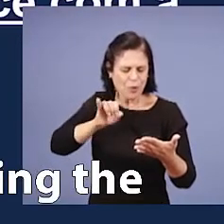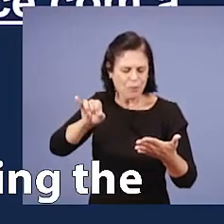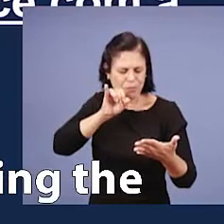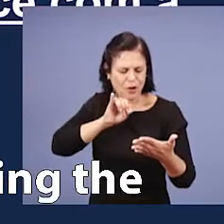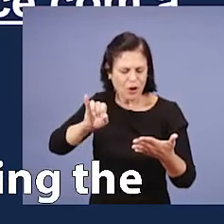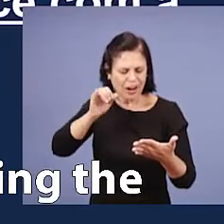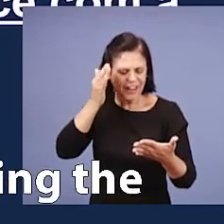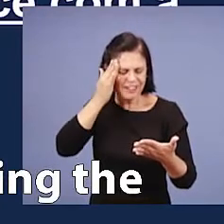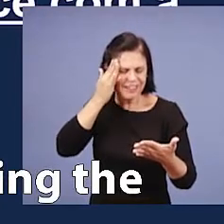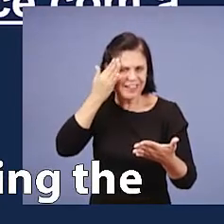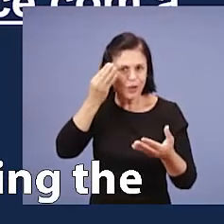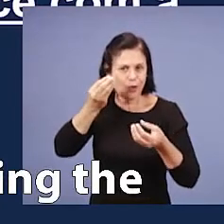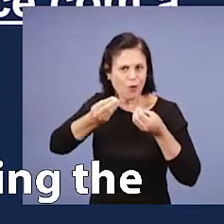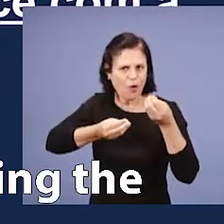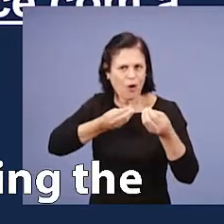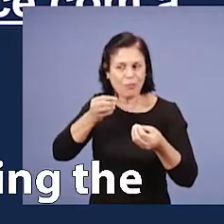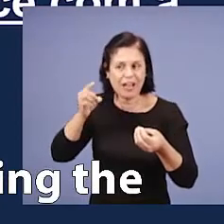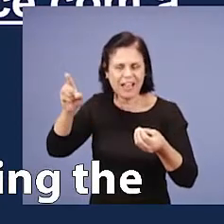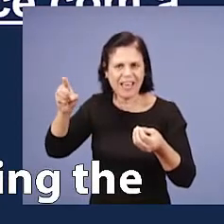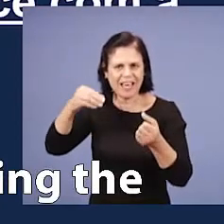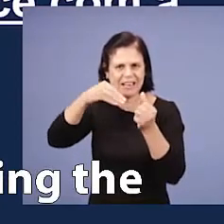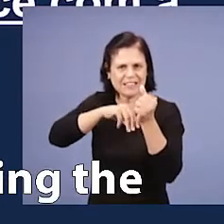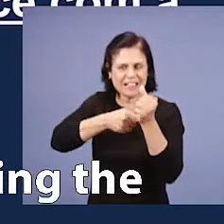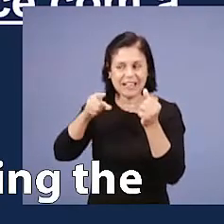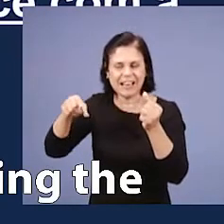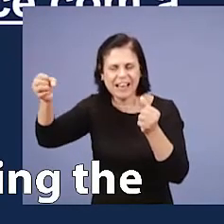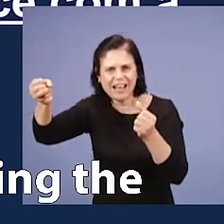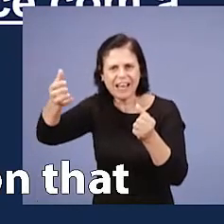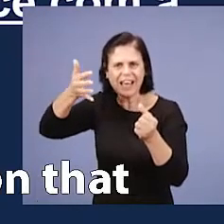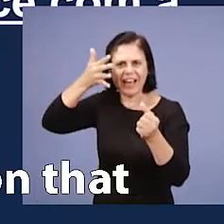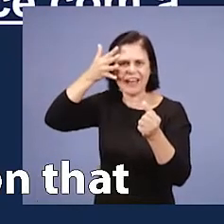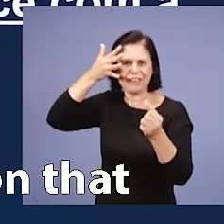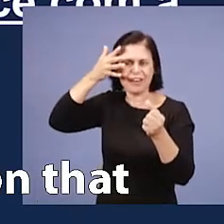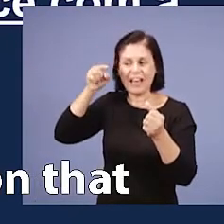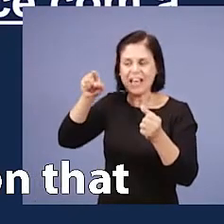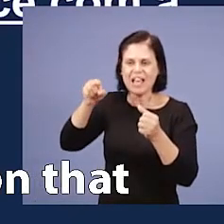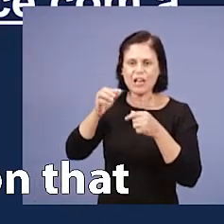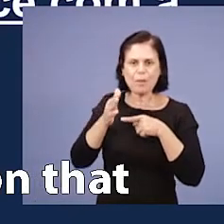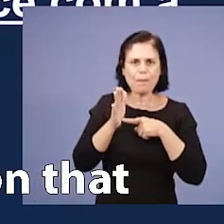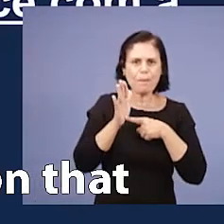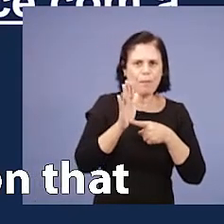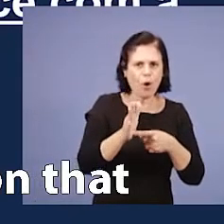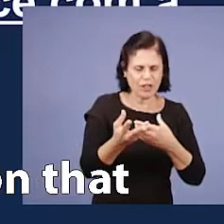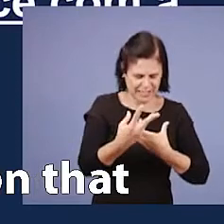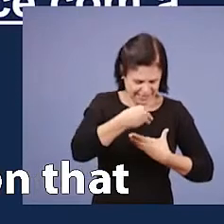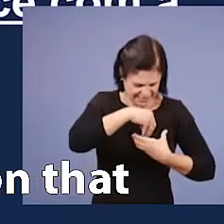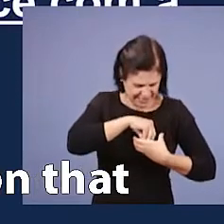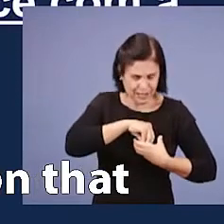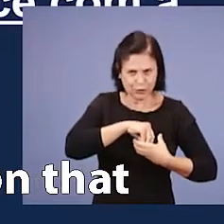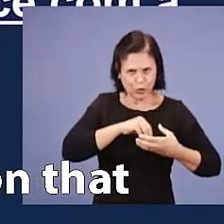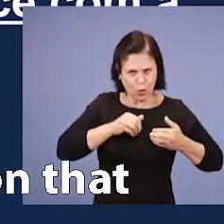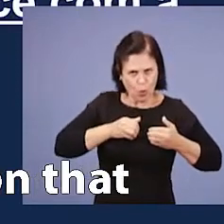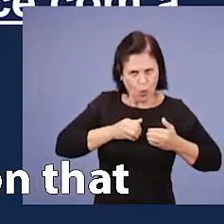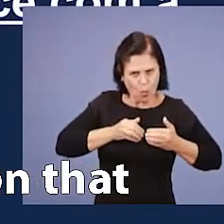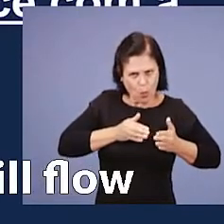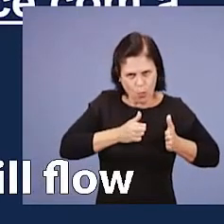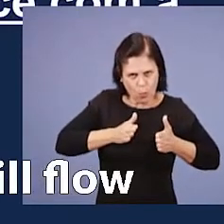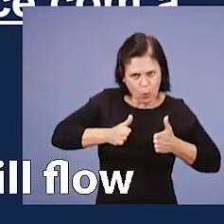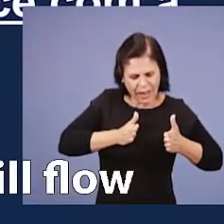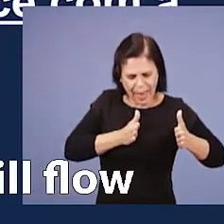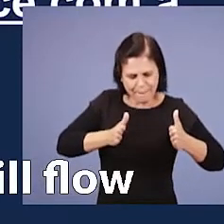como revelador dos mistérios abrindo o caminho no interior do homem em uma ação